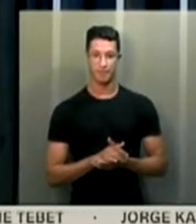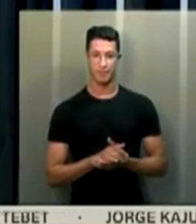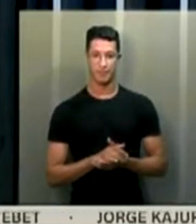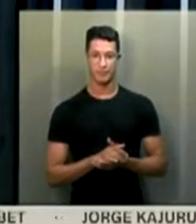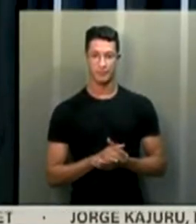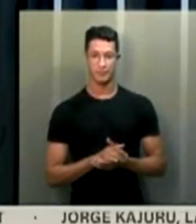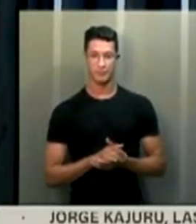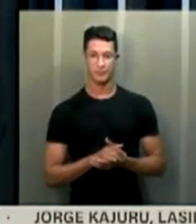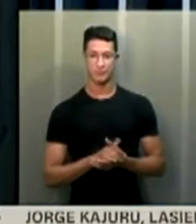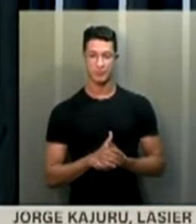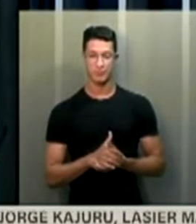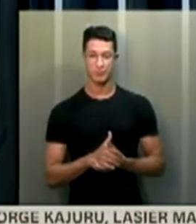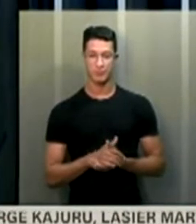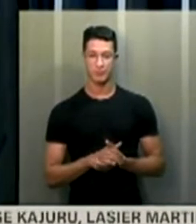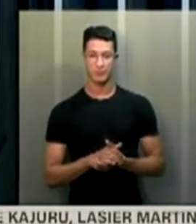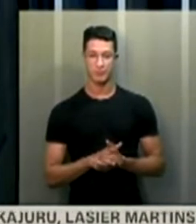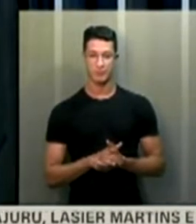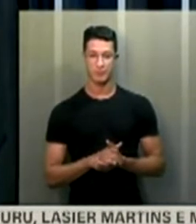Tá.